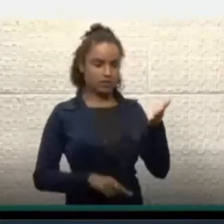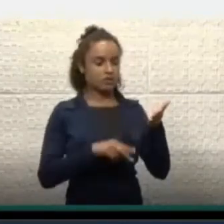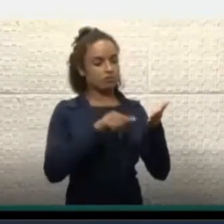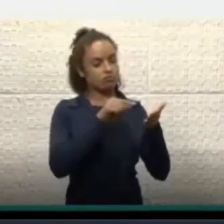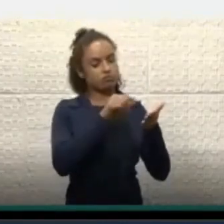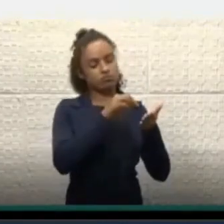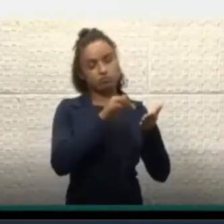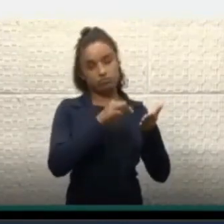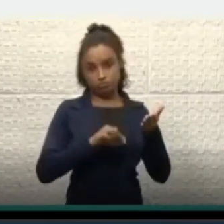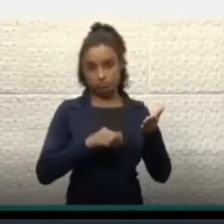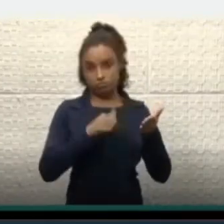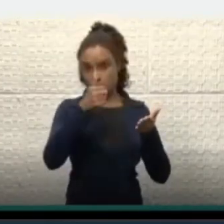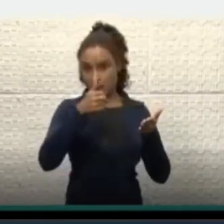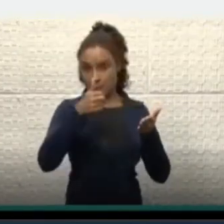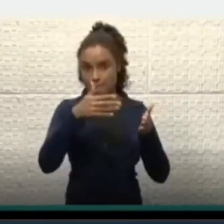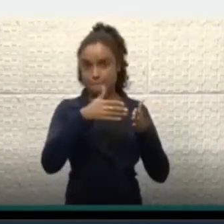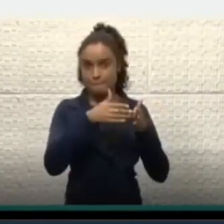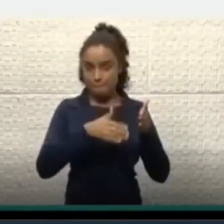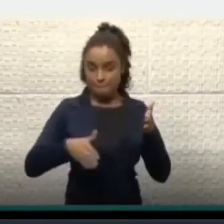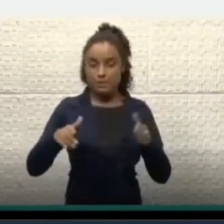O som está saindo?